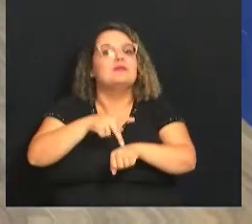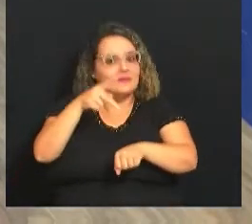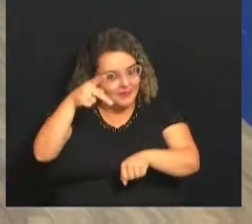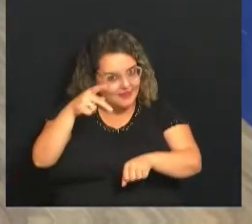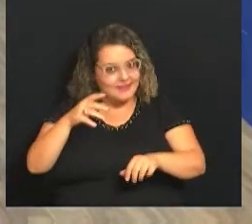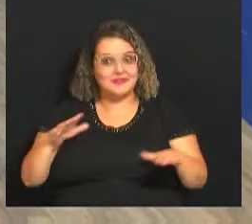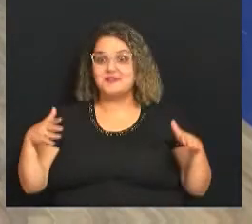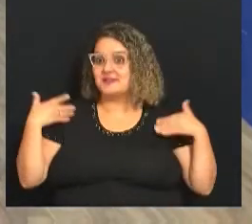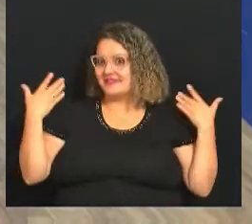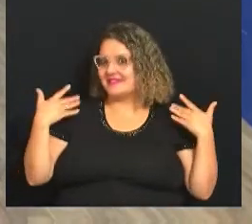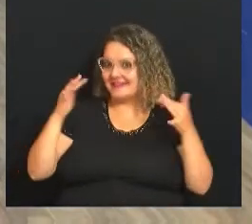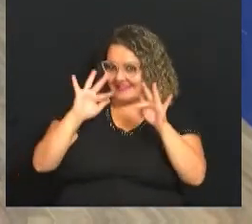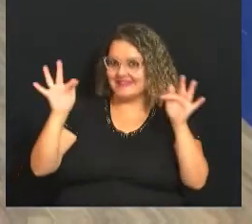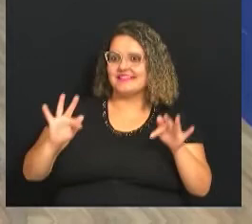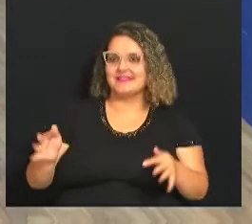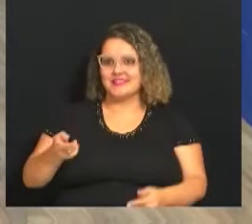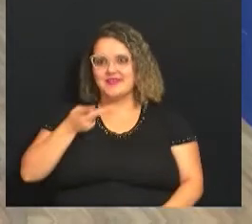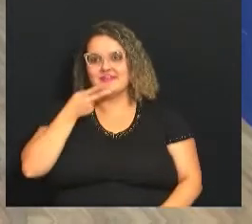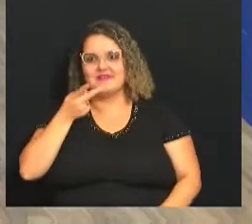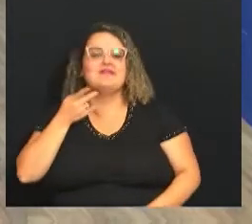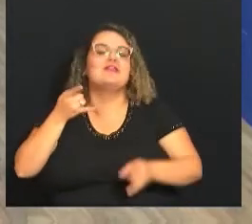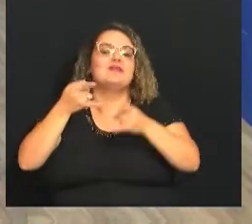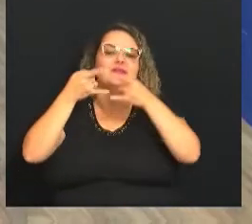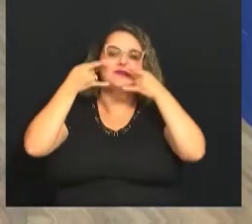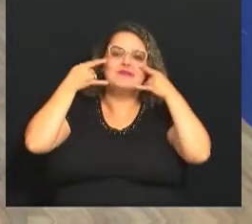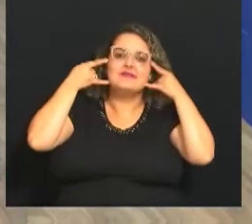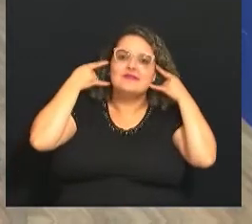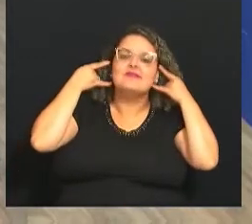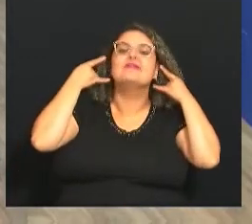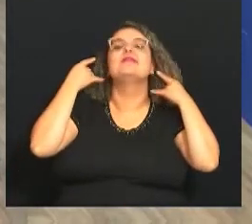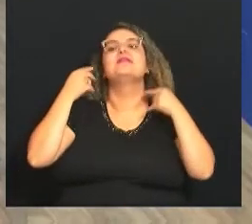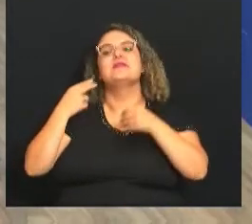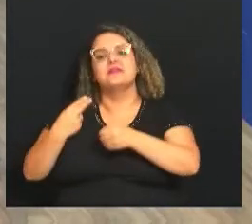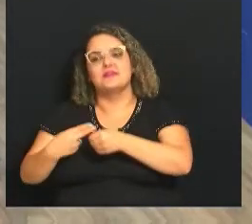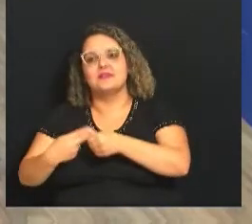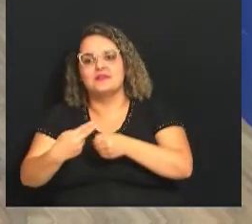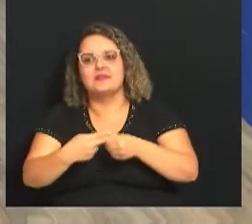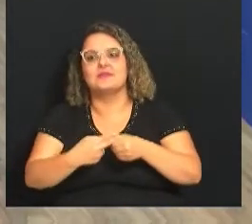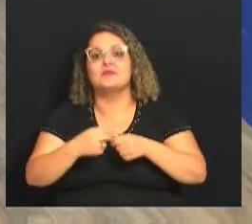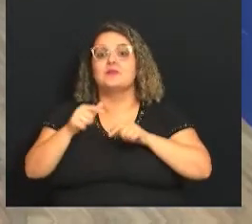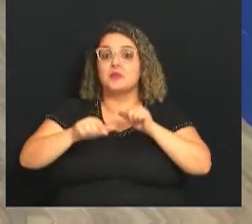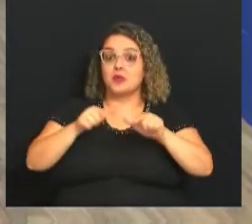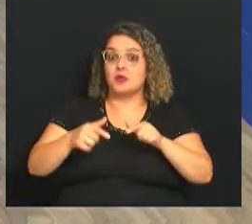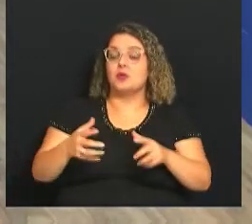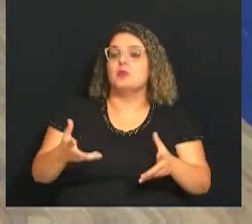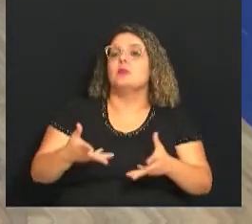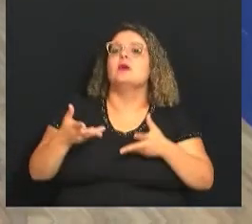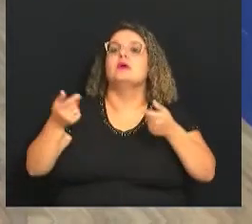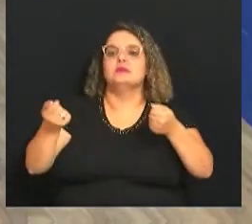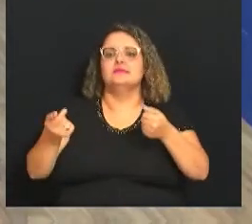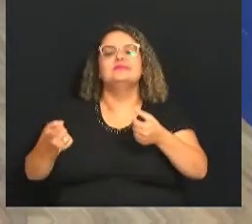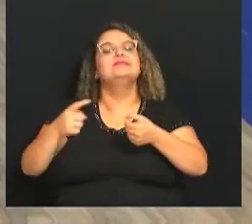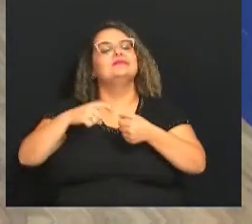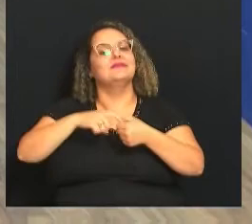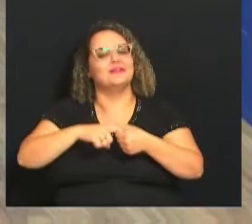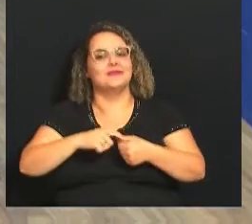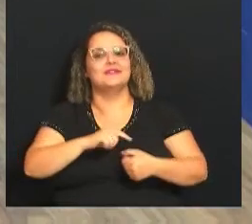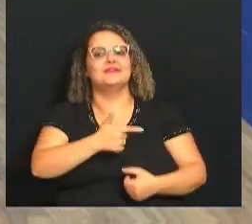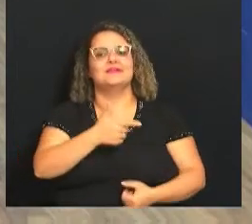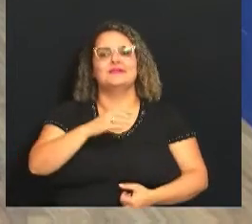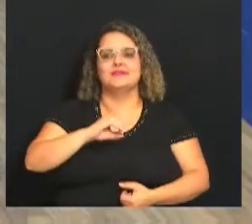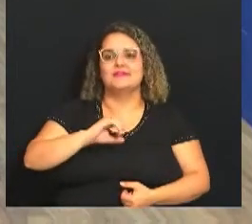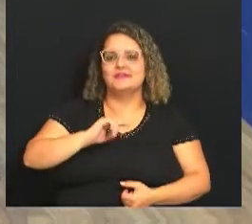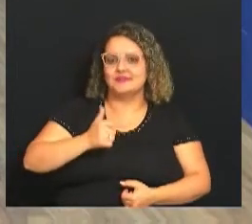toda feliz. E falou da utilização de máscara, que a Unicamp está fazendo aí um grande trabalho neste reinício aí de